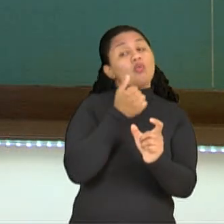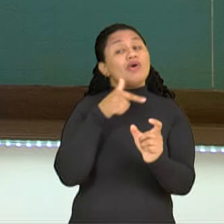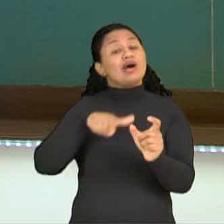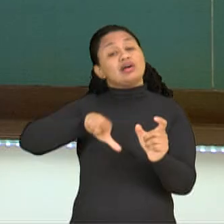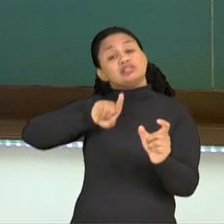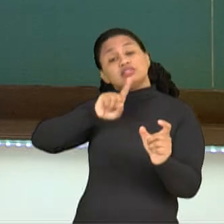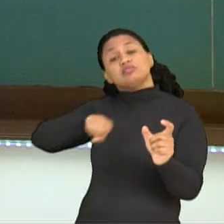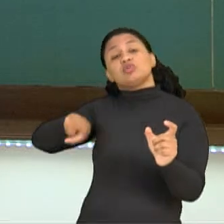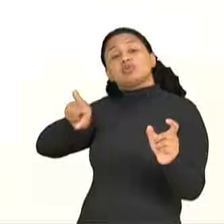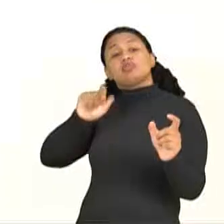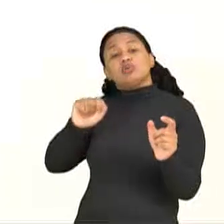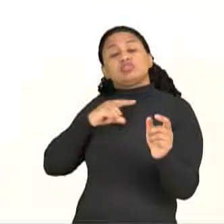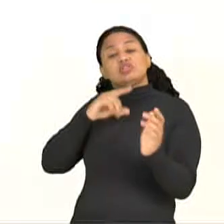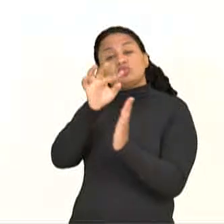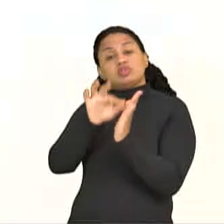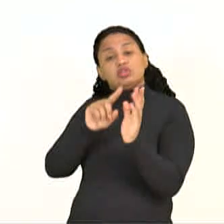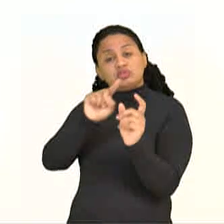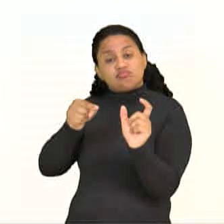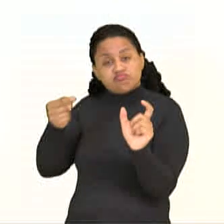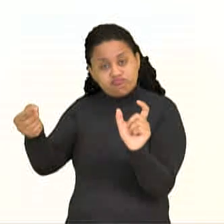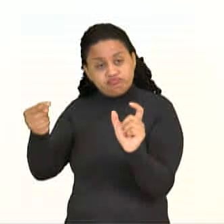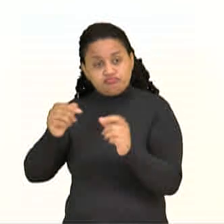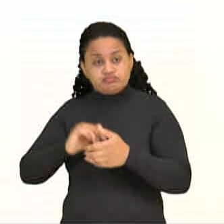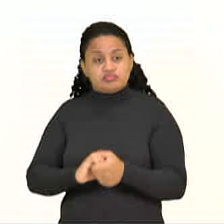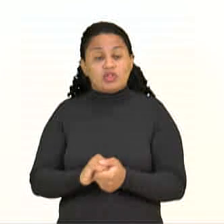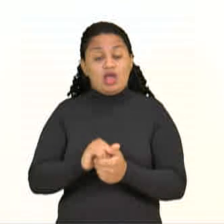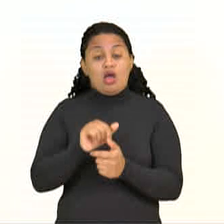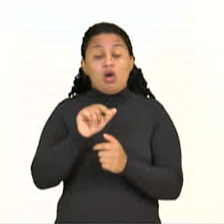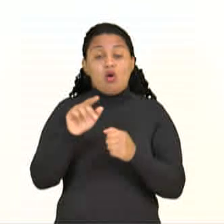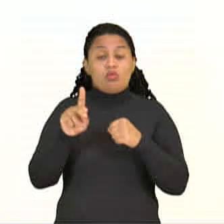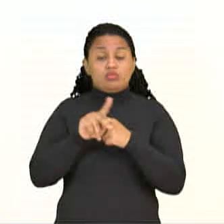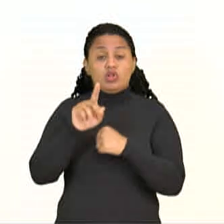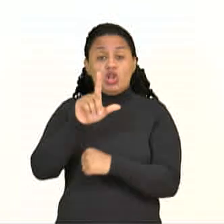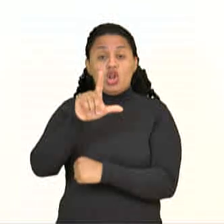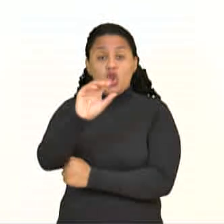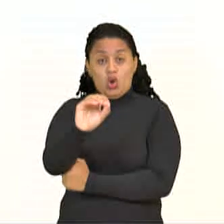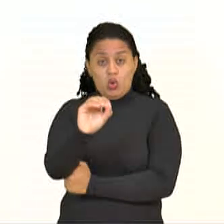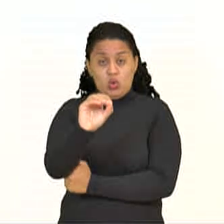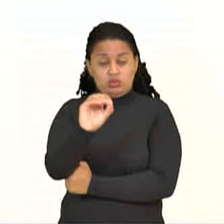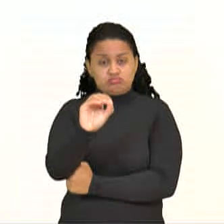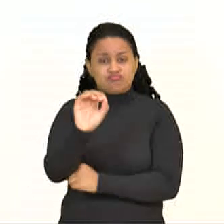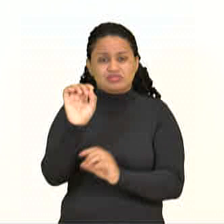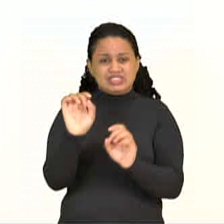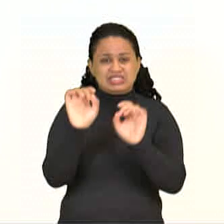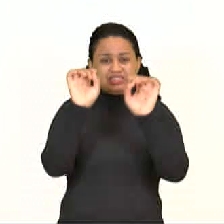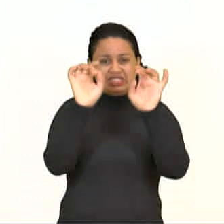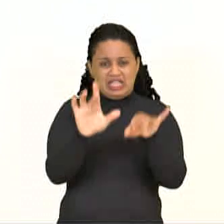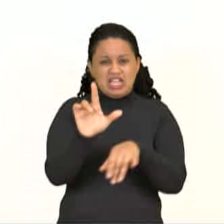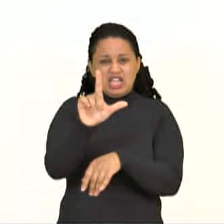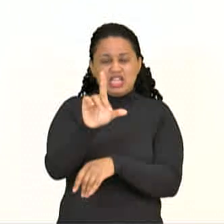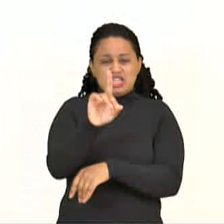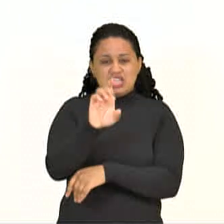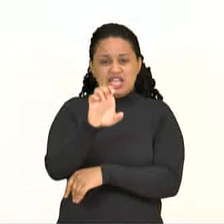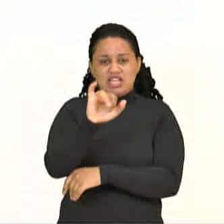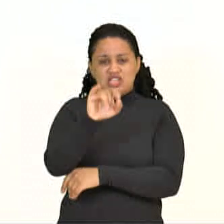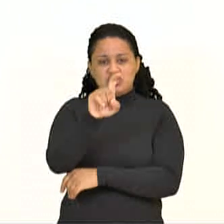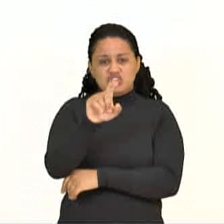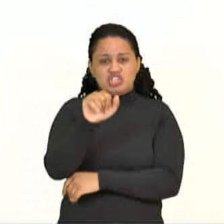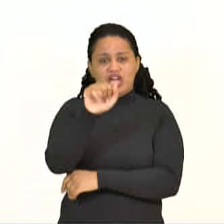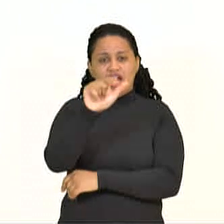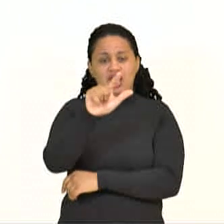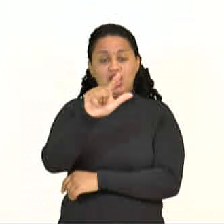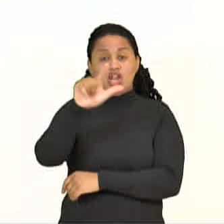termos no texto, né? Observem que o pronome lo, em deixá-lo, retoma justamente o nome, tem como referente